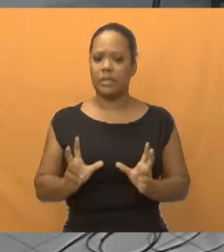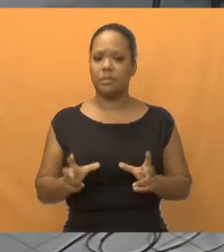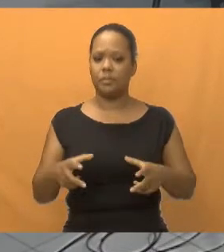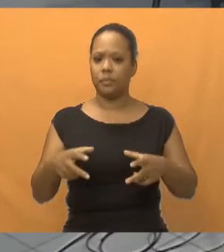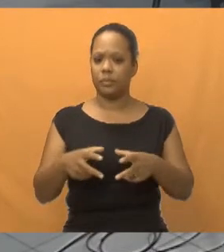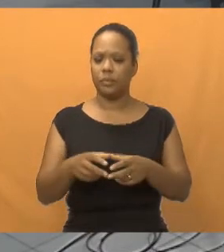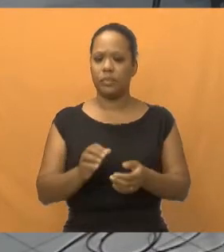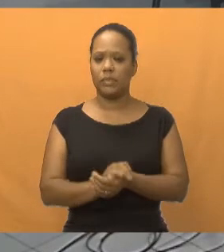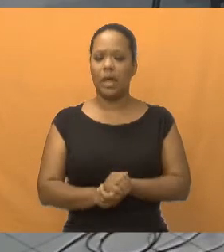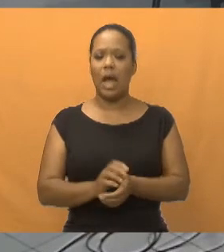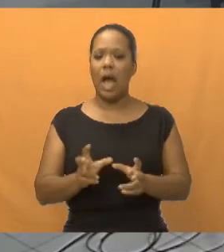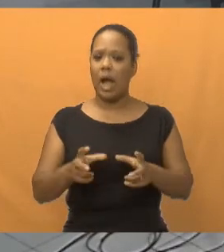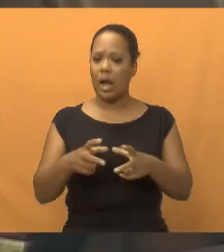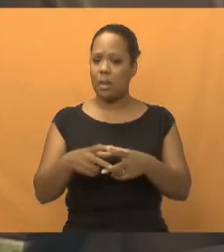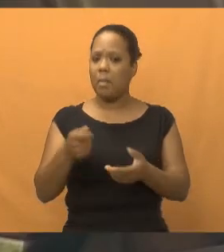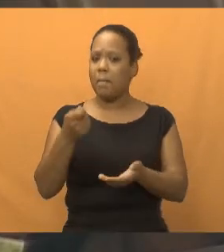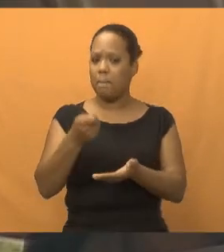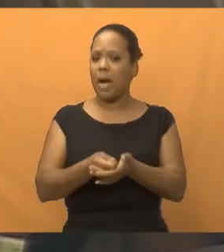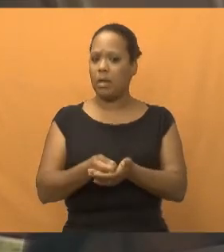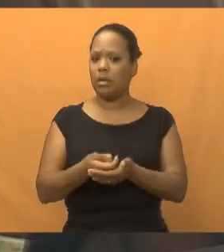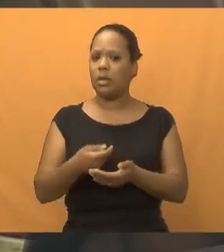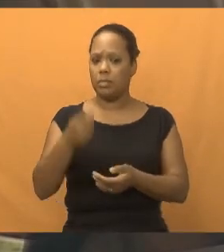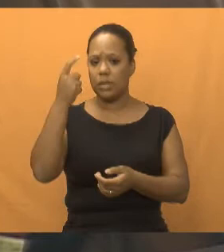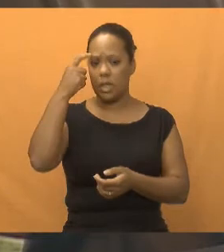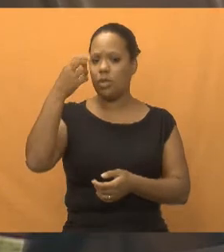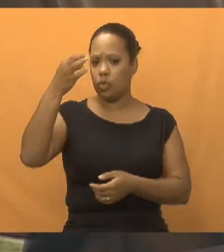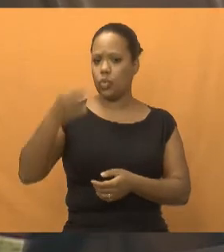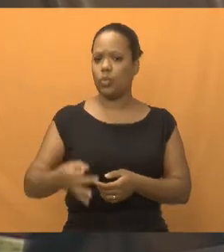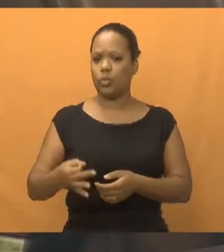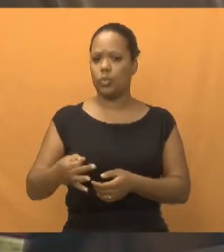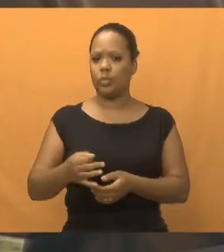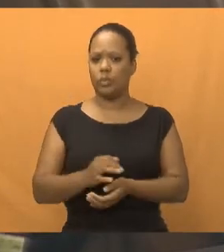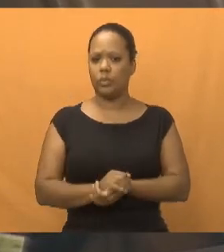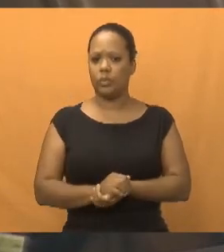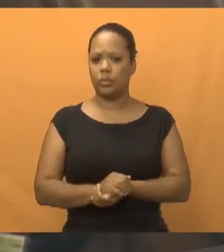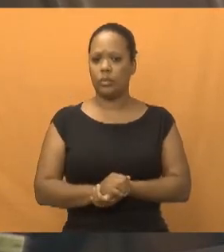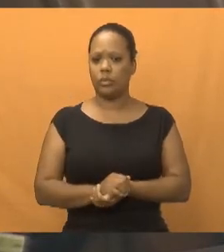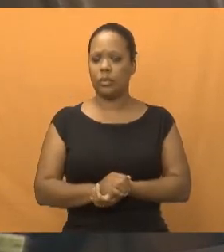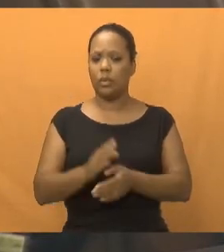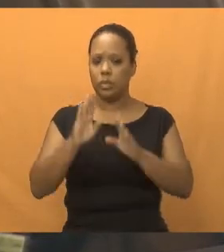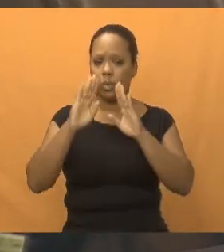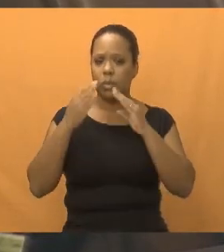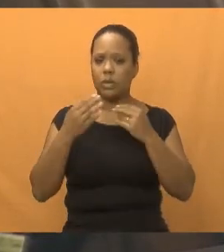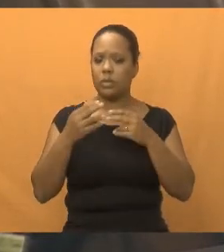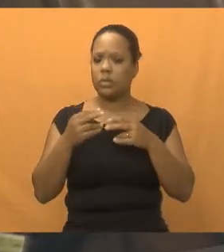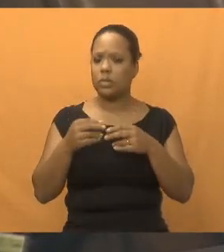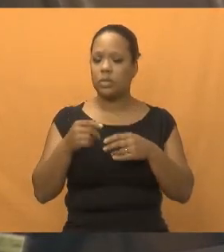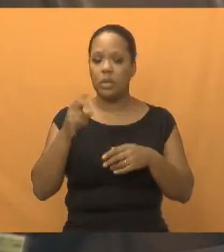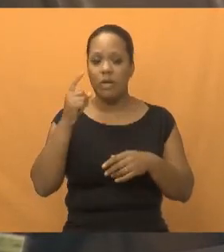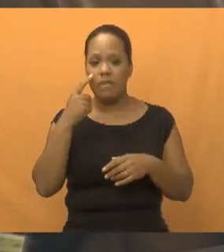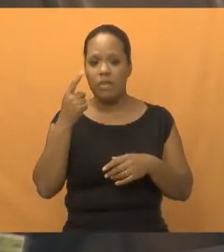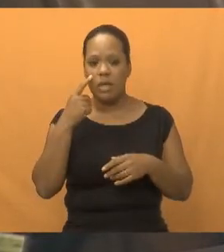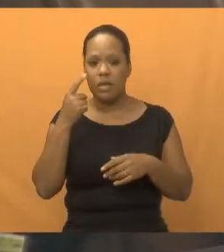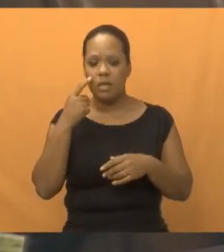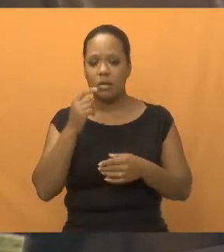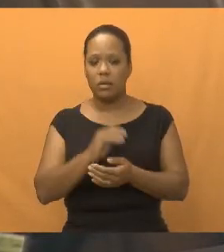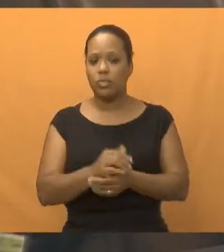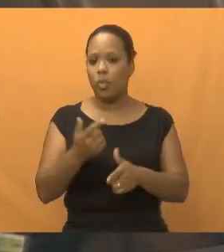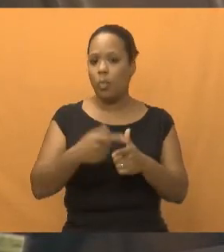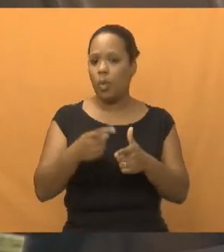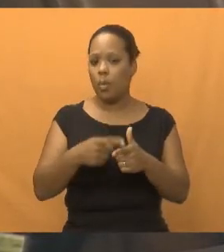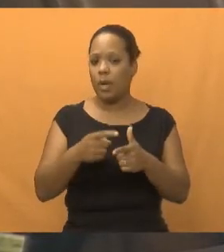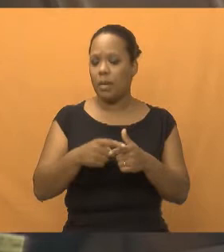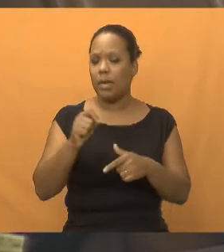passou a pagar também, que eu achava que era justo, e nessa oportunidade nós acabamos descobrindo que tinha um vazamento enorme aqui. Mais